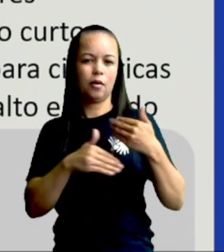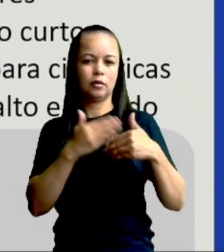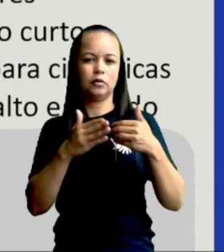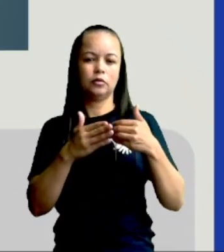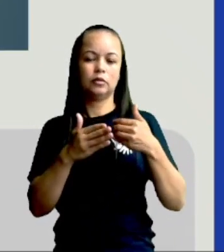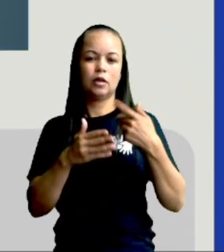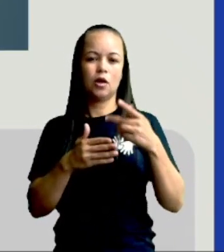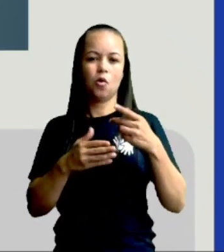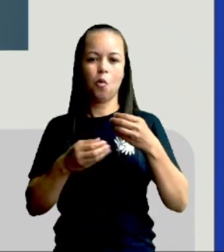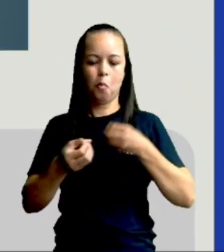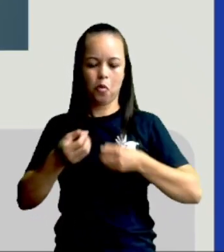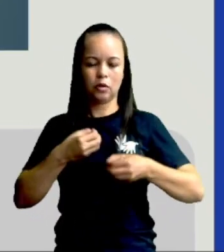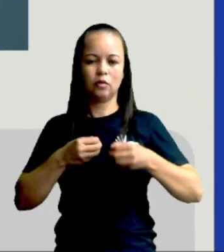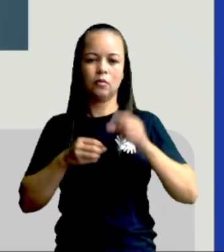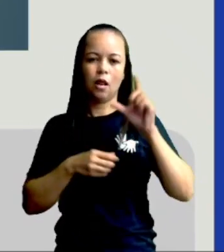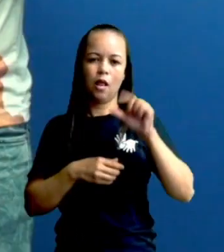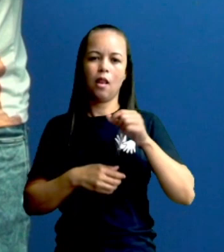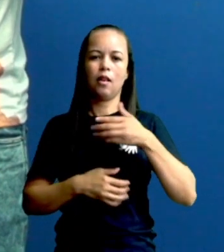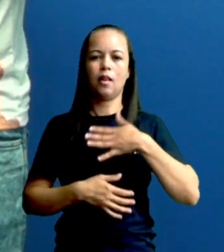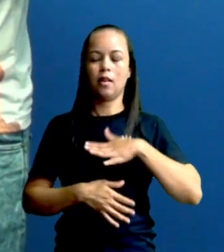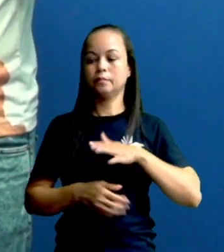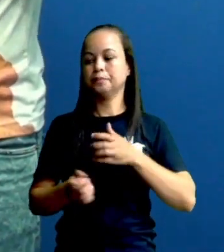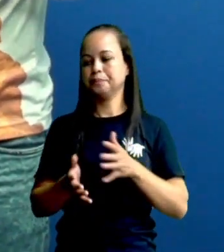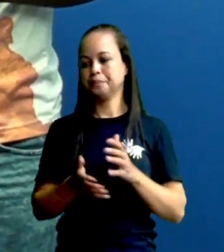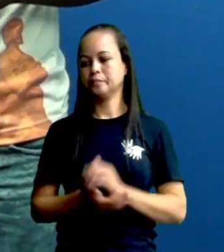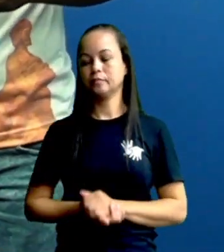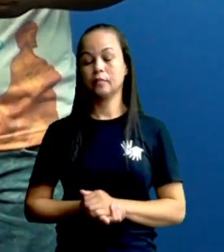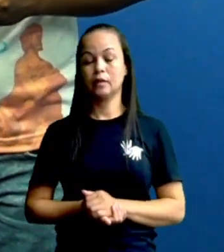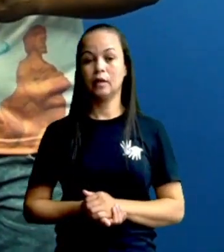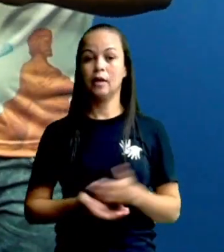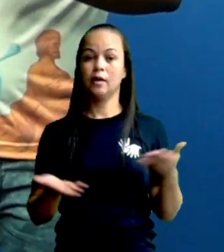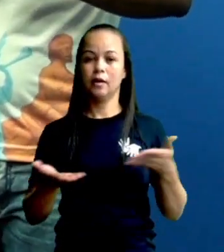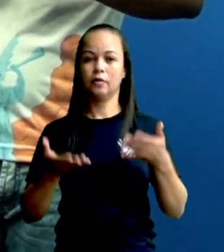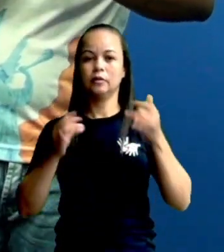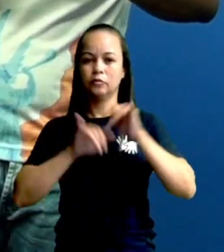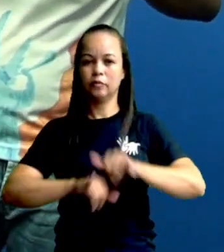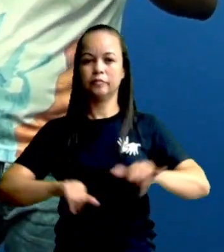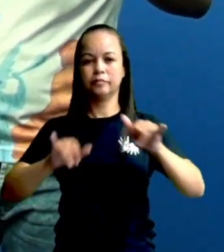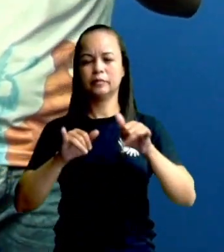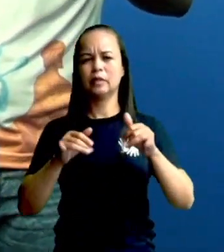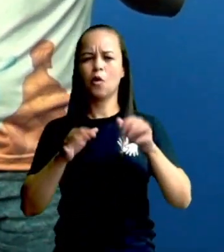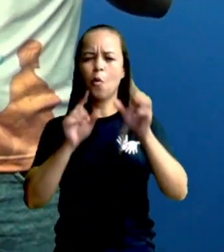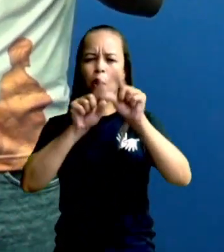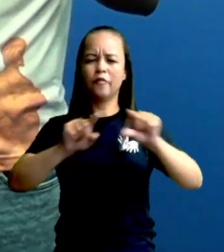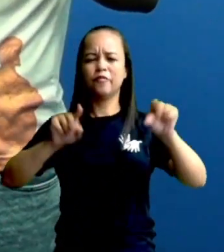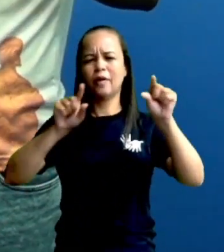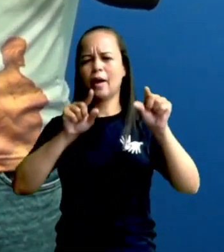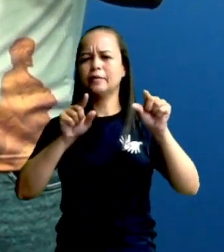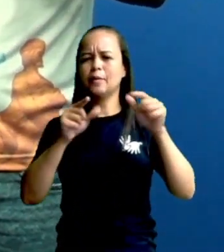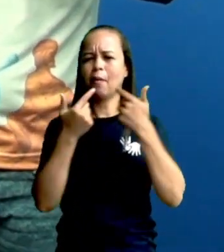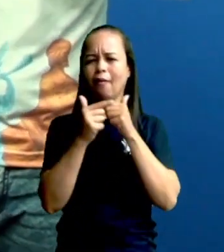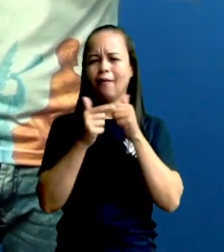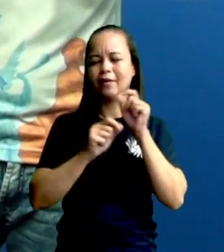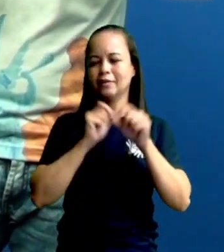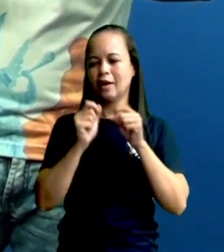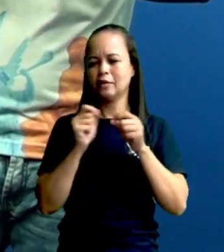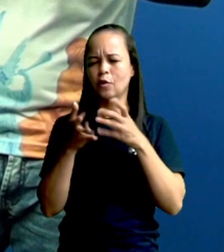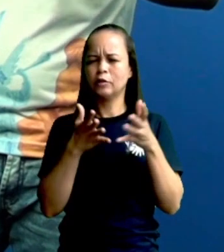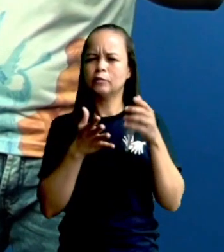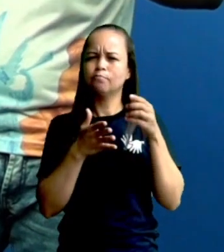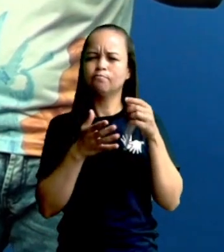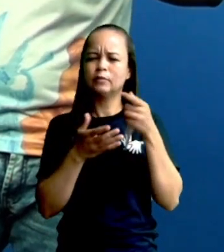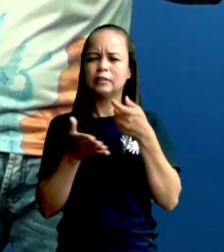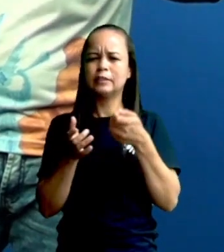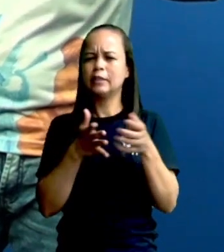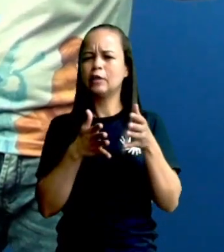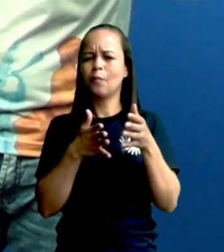lento. E aí quero deixar um recado para vocês, uma frase bem engraçada, né? Que se você seguir o pé da letra, não